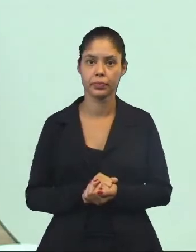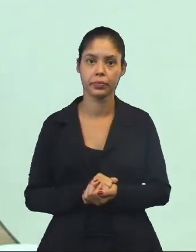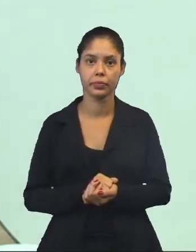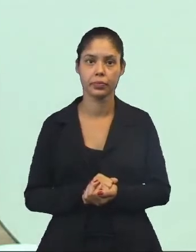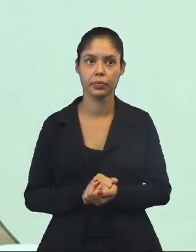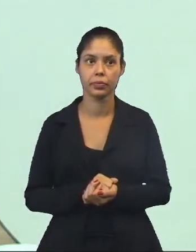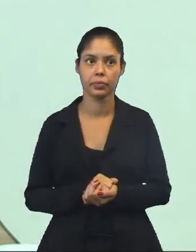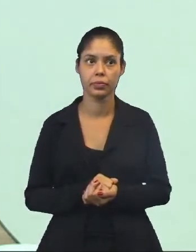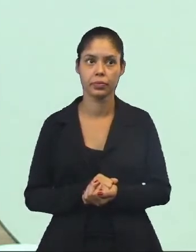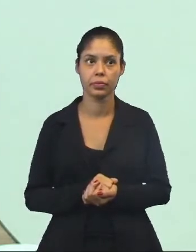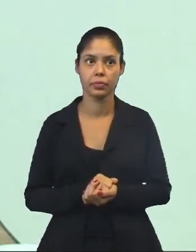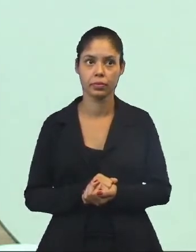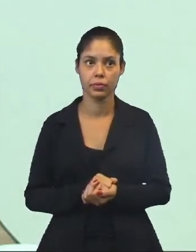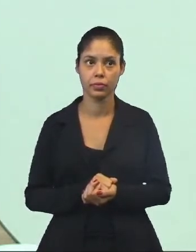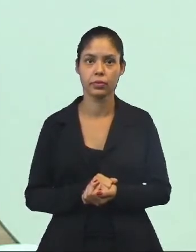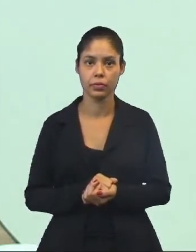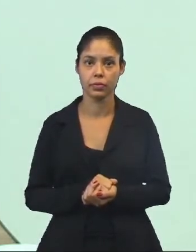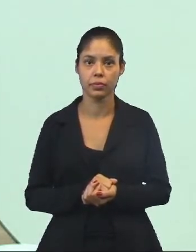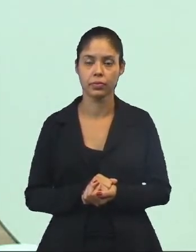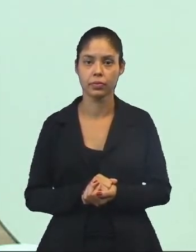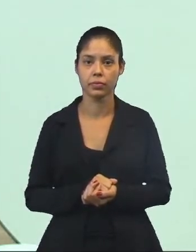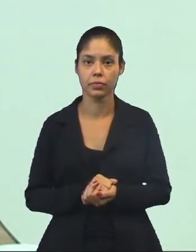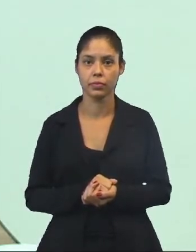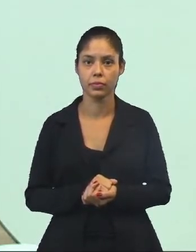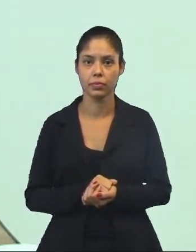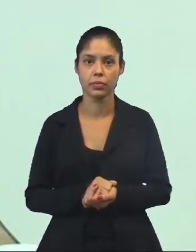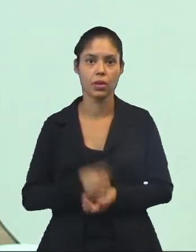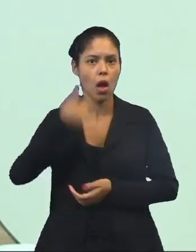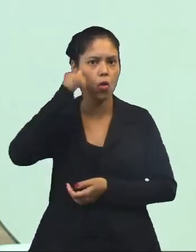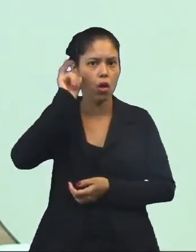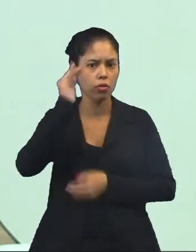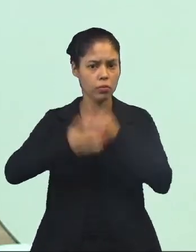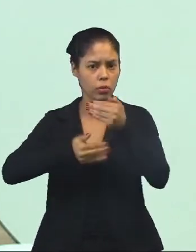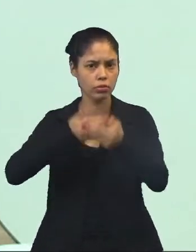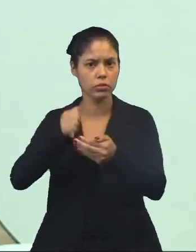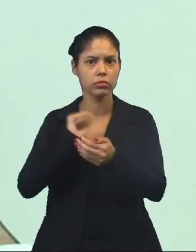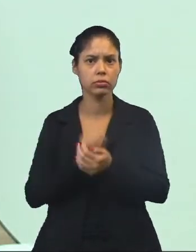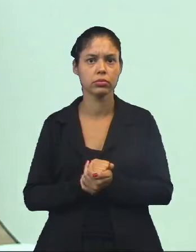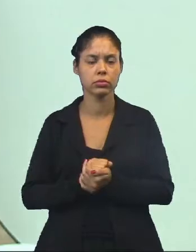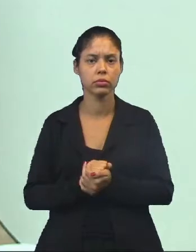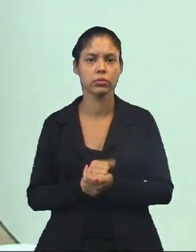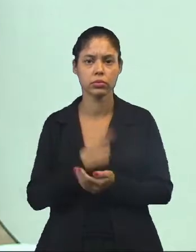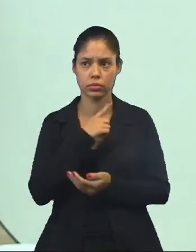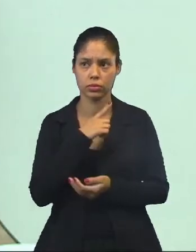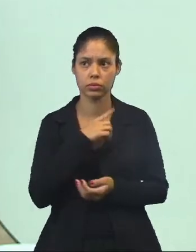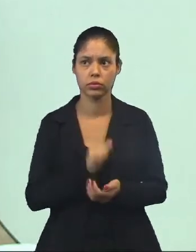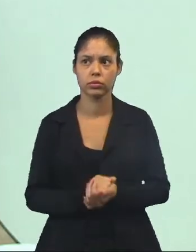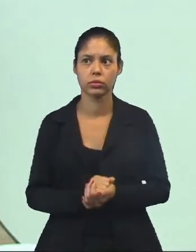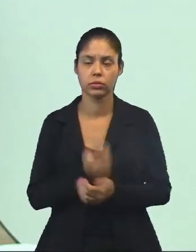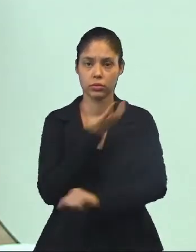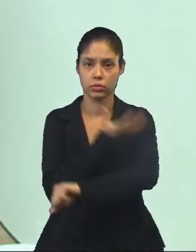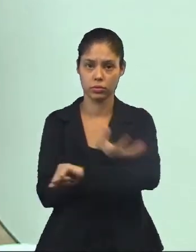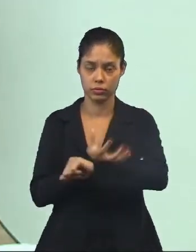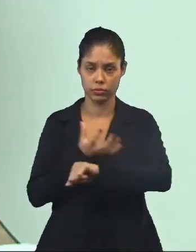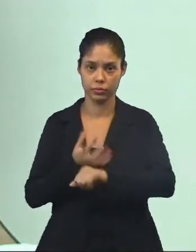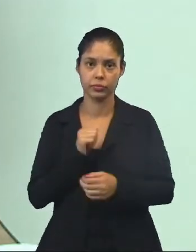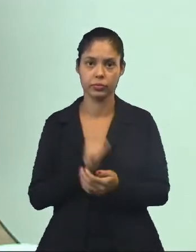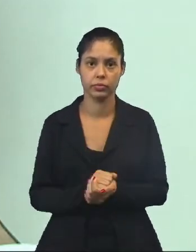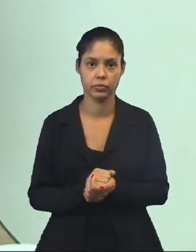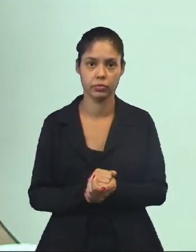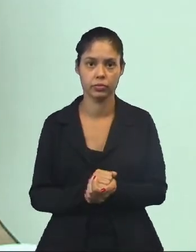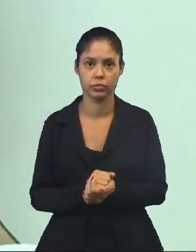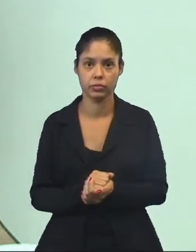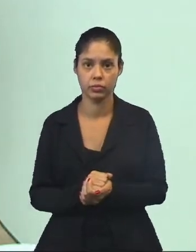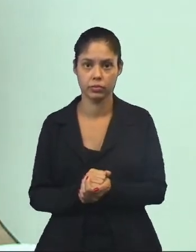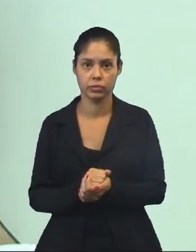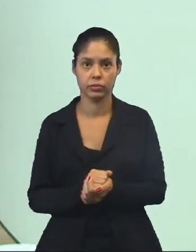entender direitinho. O gado, ó, ela fez o processo da fotossíntese aqui, a grama, tá? O gado, ele